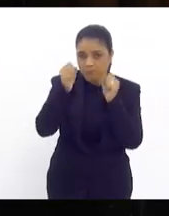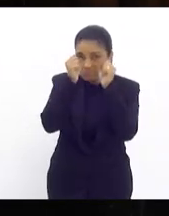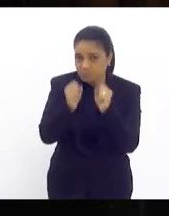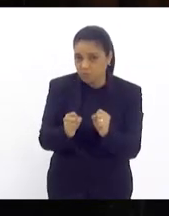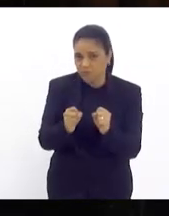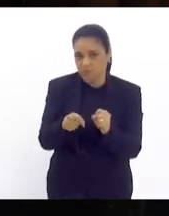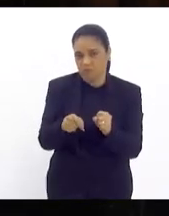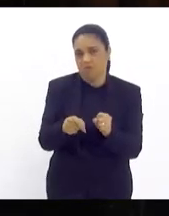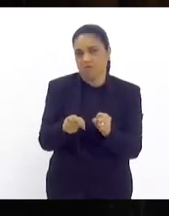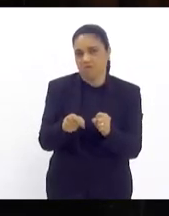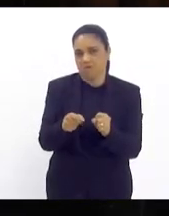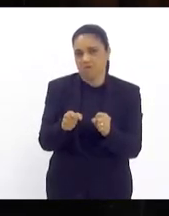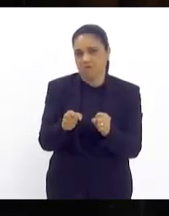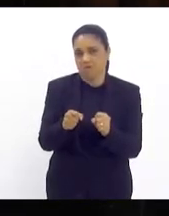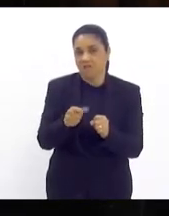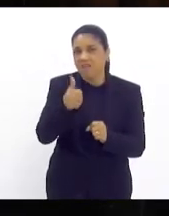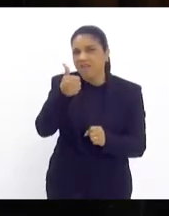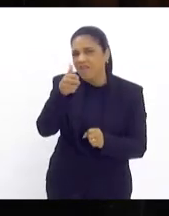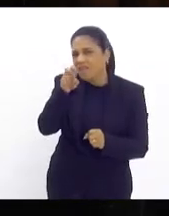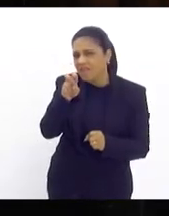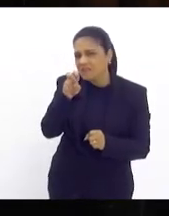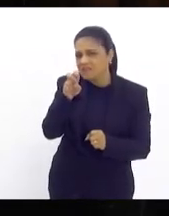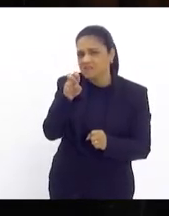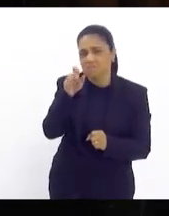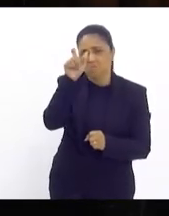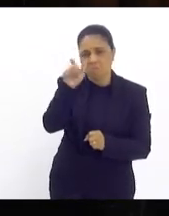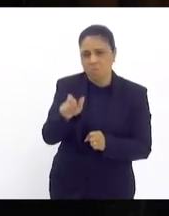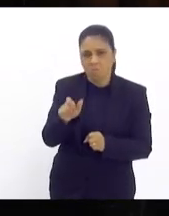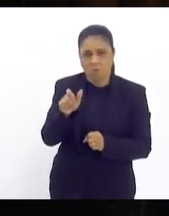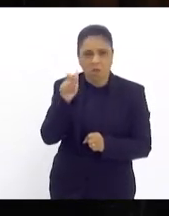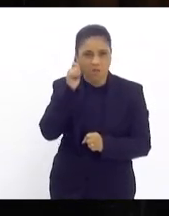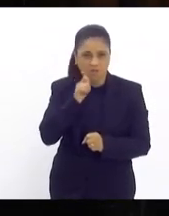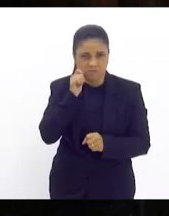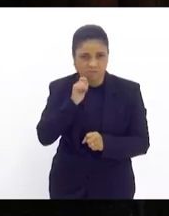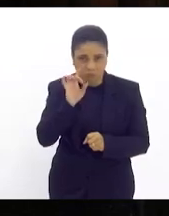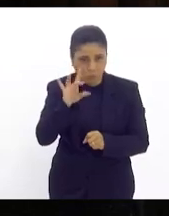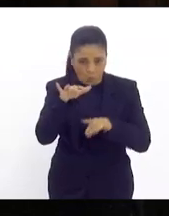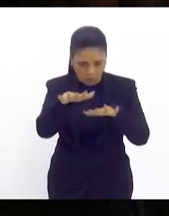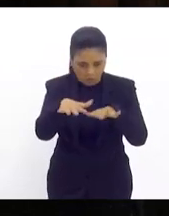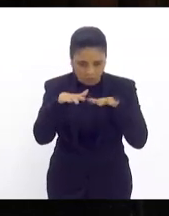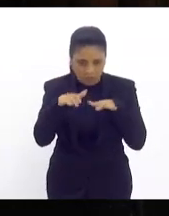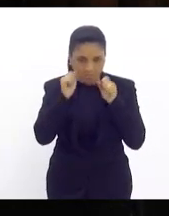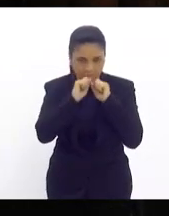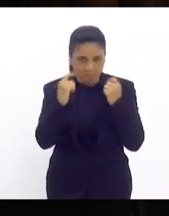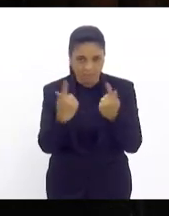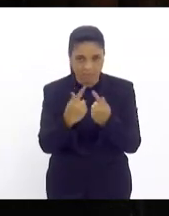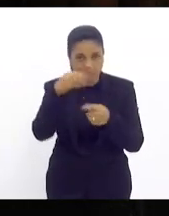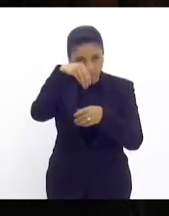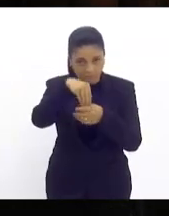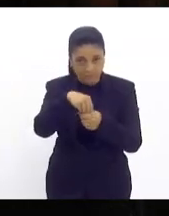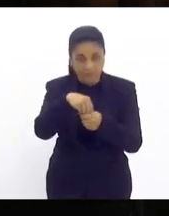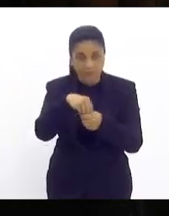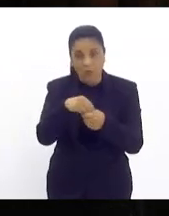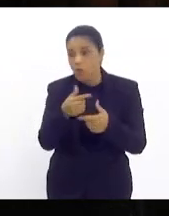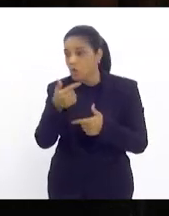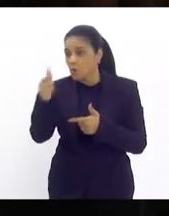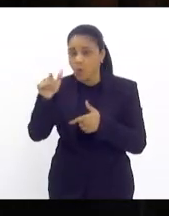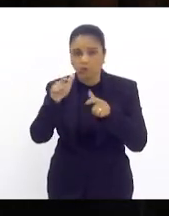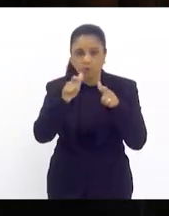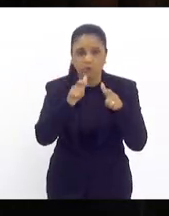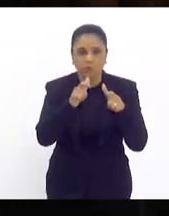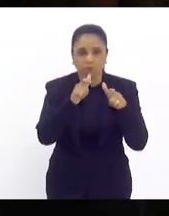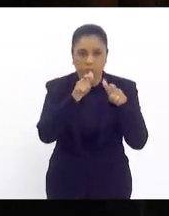somos apenas 15 mulheres aqui na Assembleia Legislativa quanto em outros parlamentos de